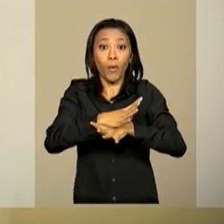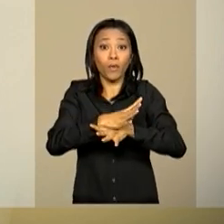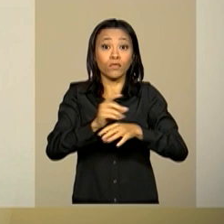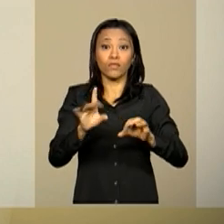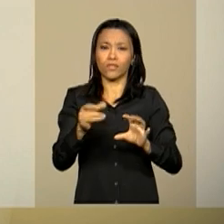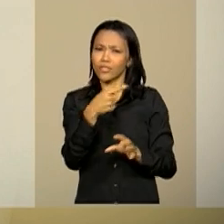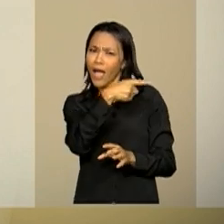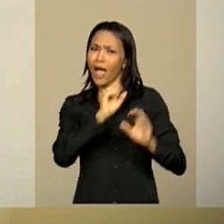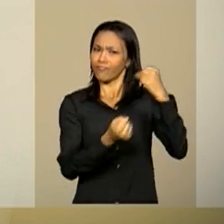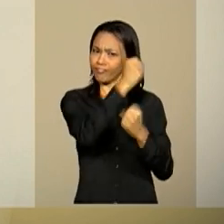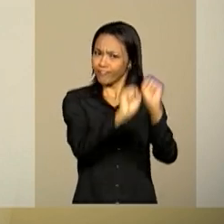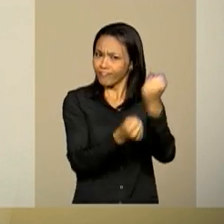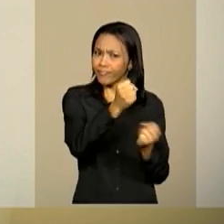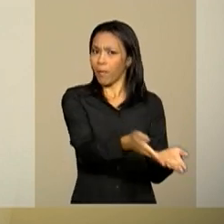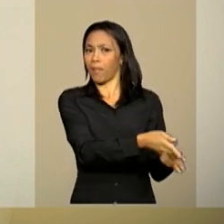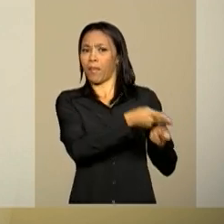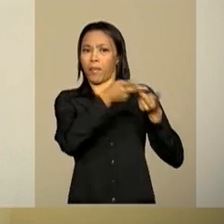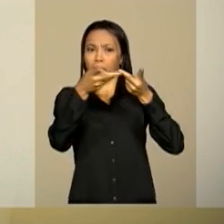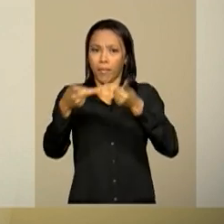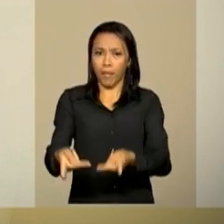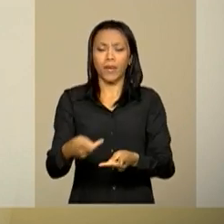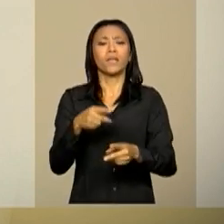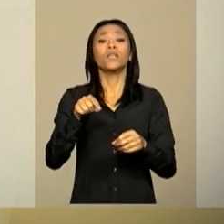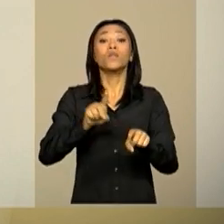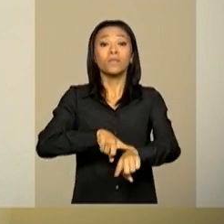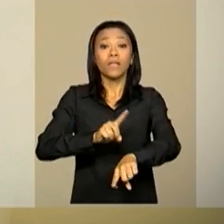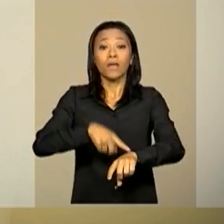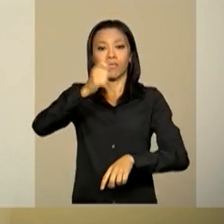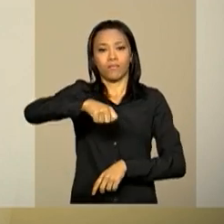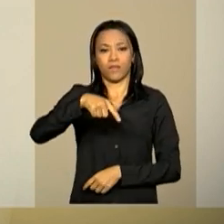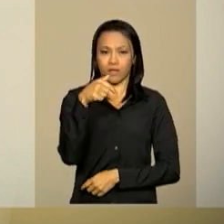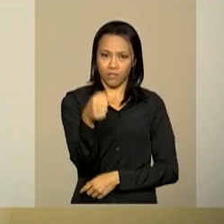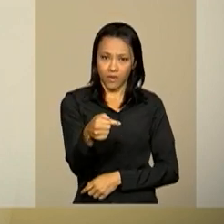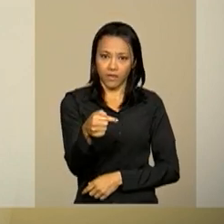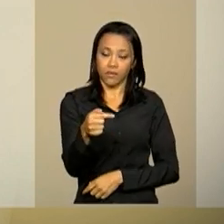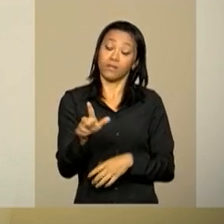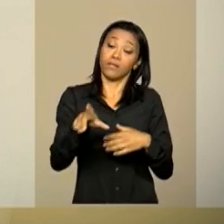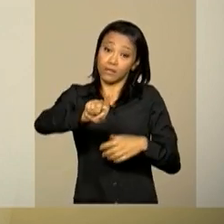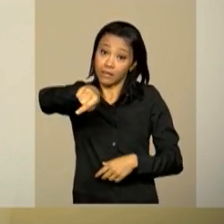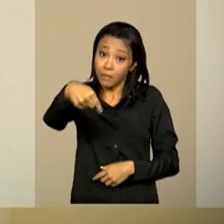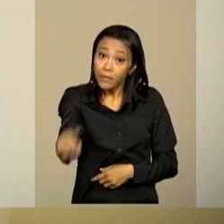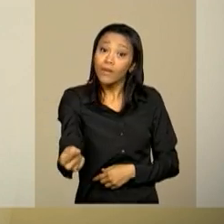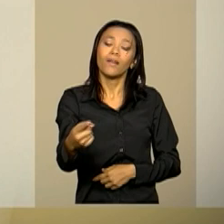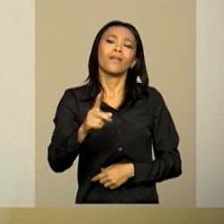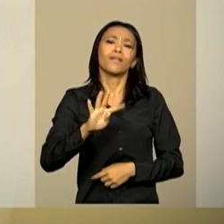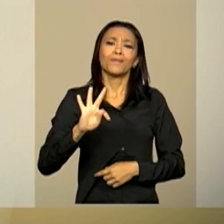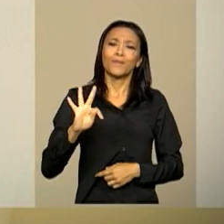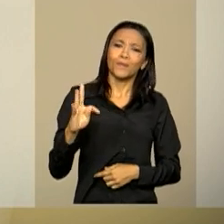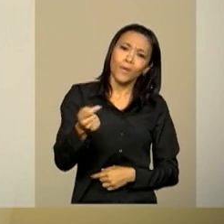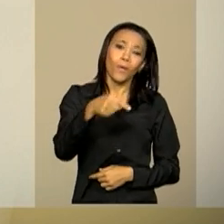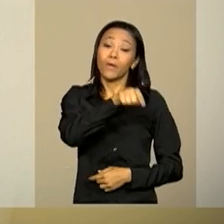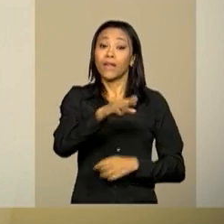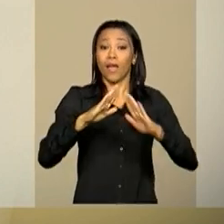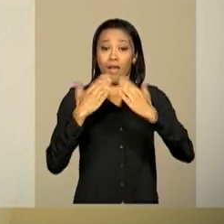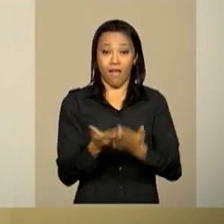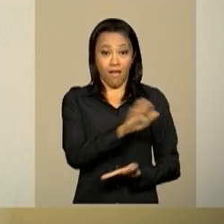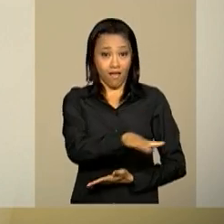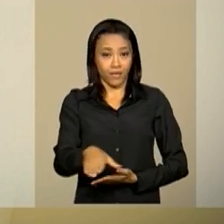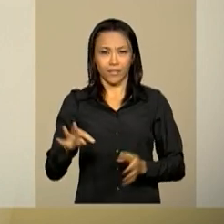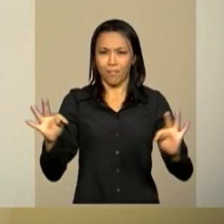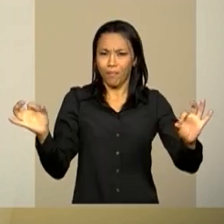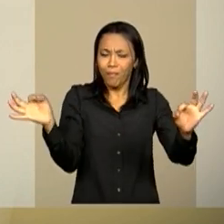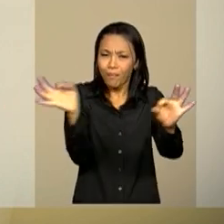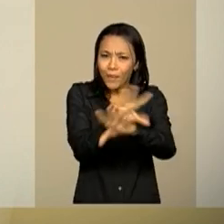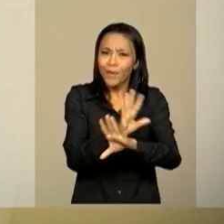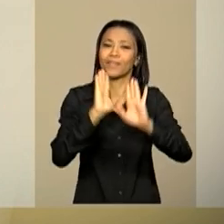da fábrica e a obra leva no máximo 7 meses aí Luciano quando todas essas creches estiverem